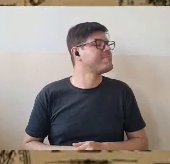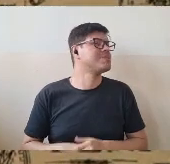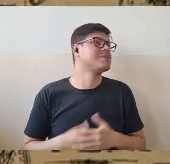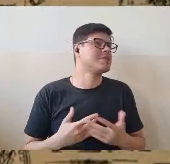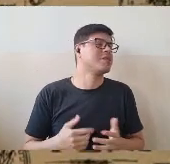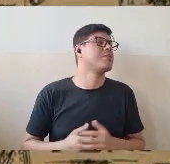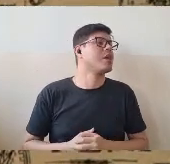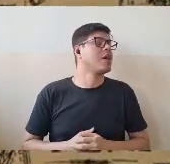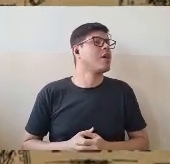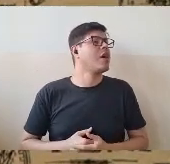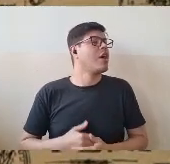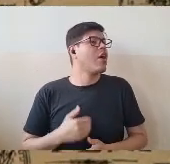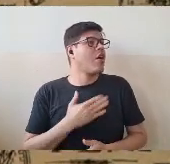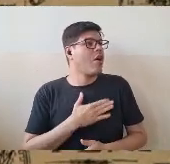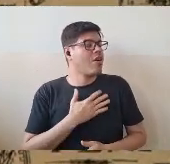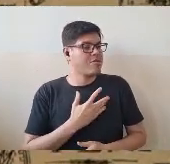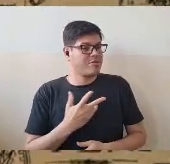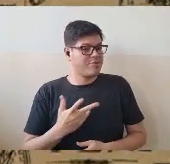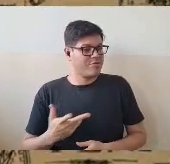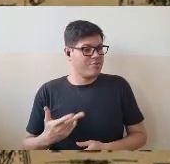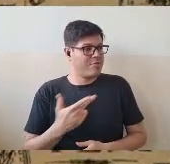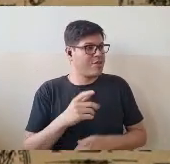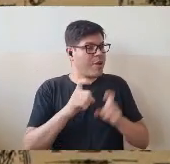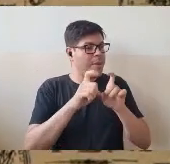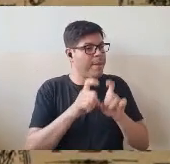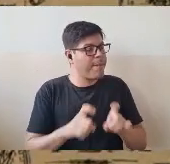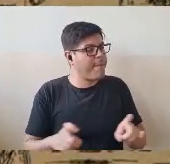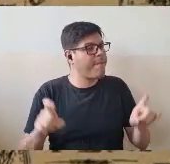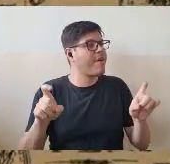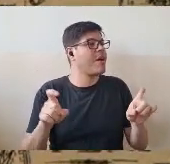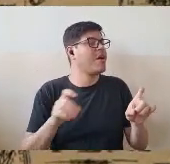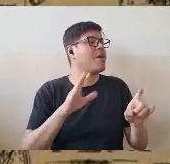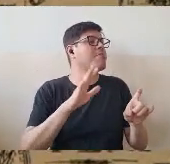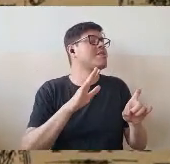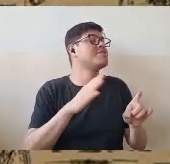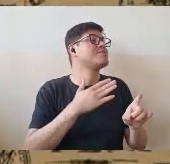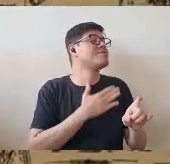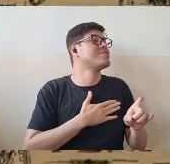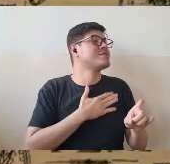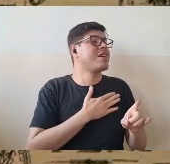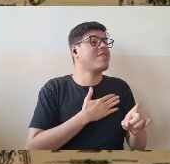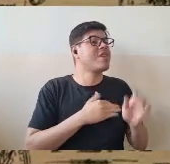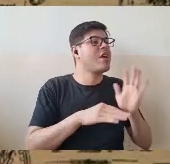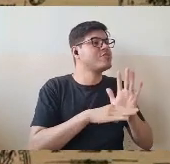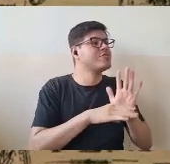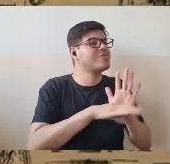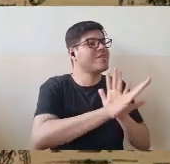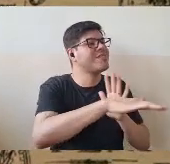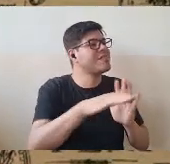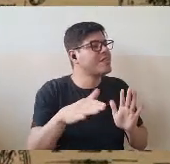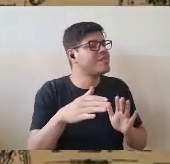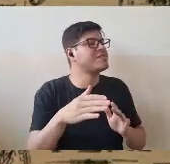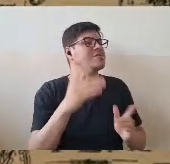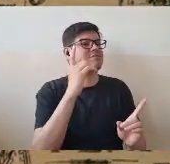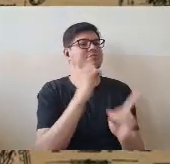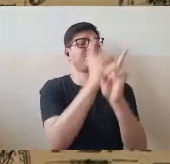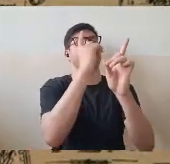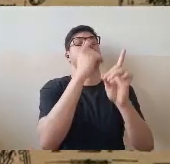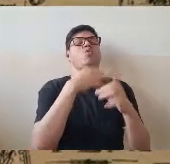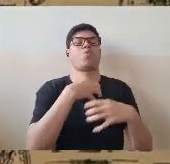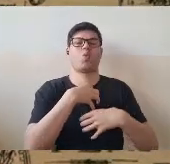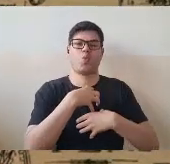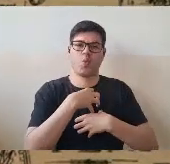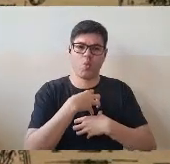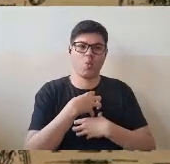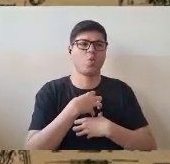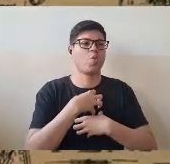na sala de parto eu gostava era de reanimar a criança. Entendeu? Então aí eu parti realmente para esse lado aí, entendeu? Eu tenho